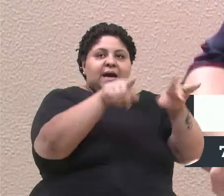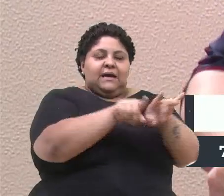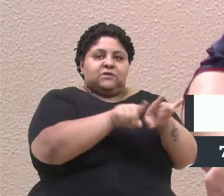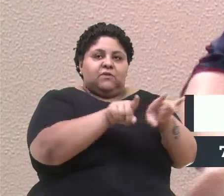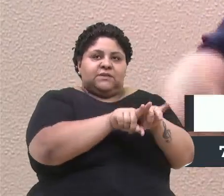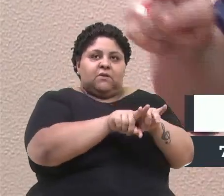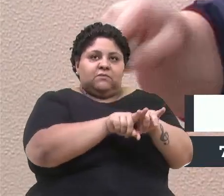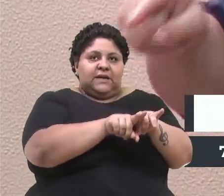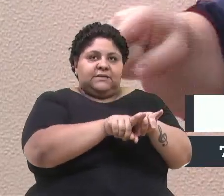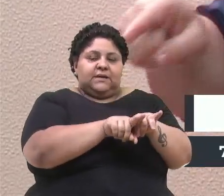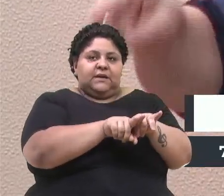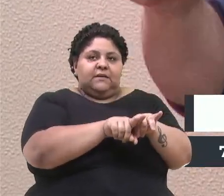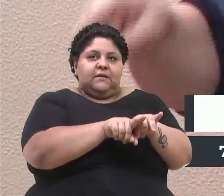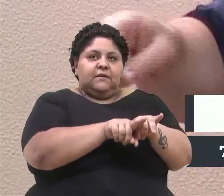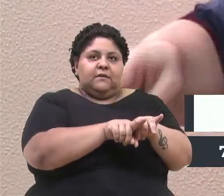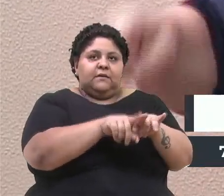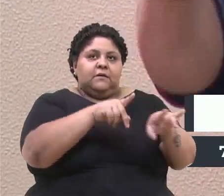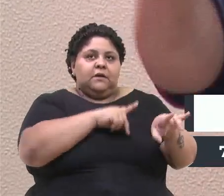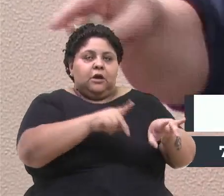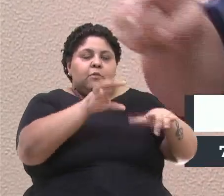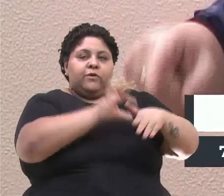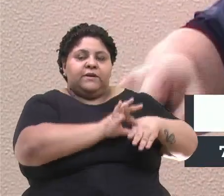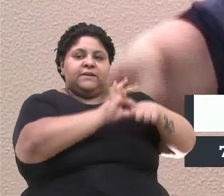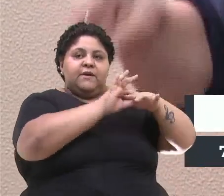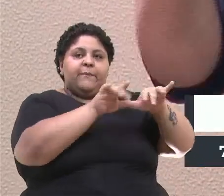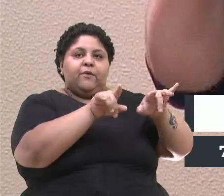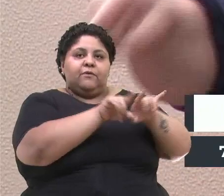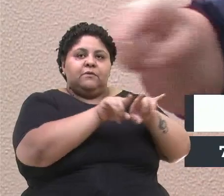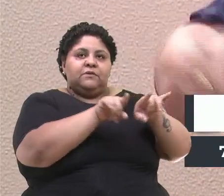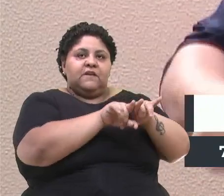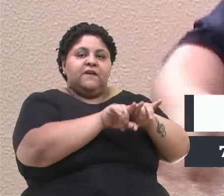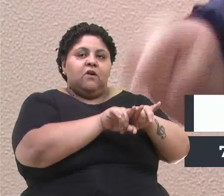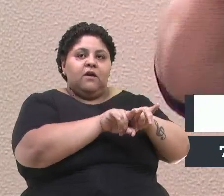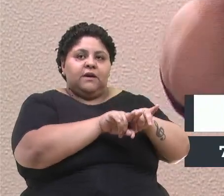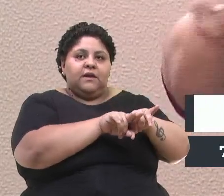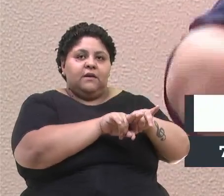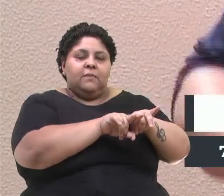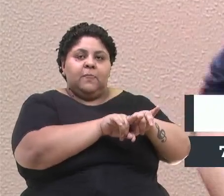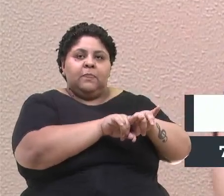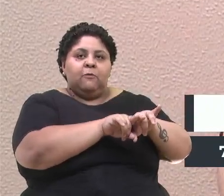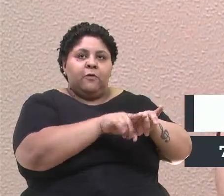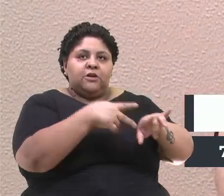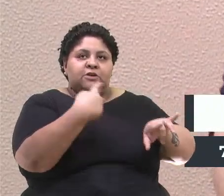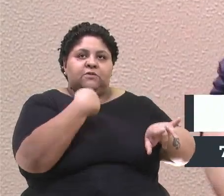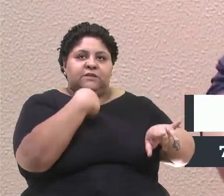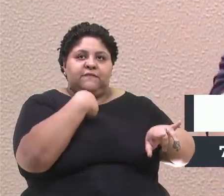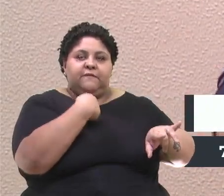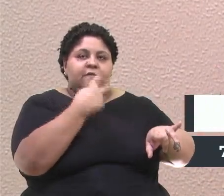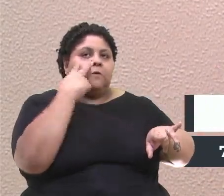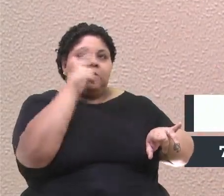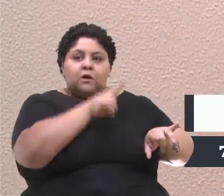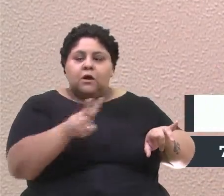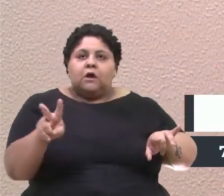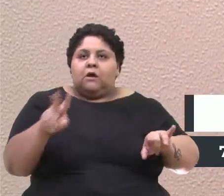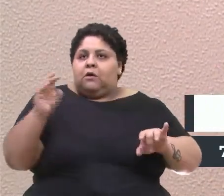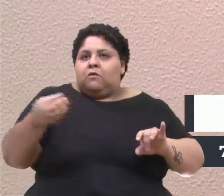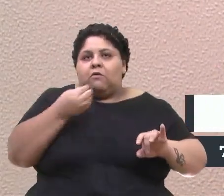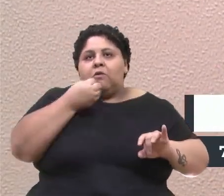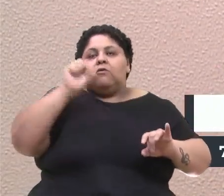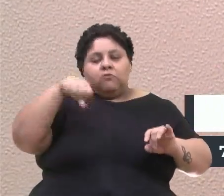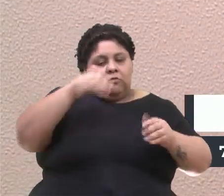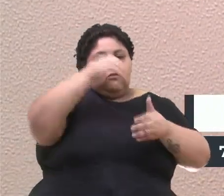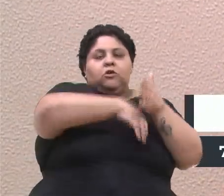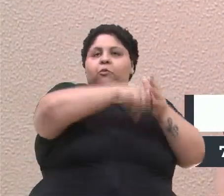O respeito com as autoridades, com os mais velhos, vem de casa e eu não vi isso lá. Então, com certeza, eu votarei